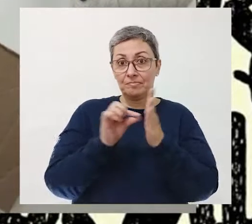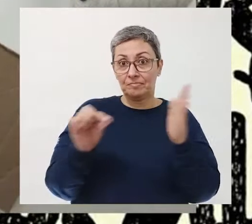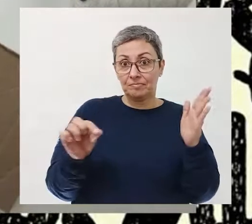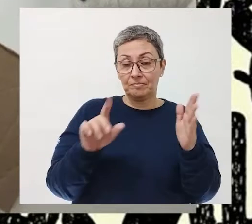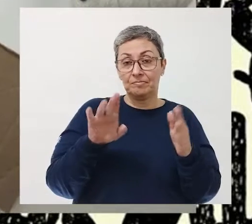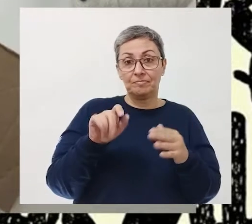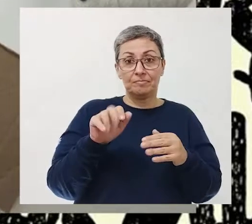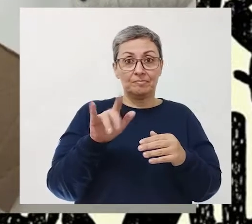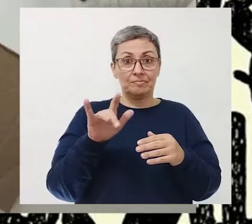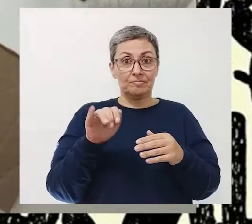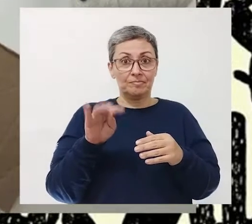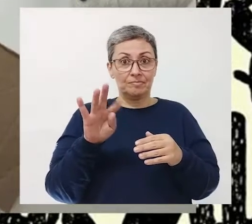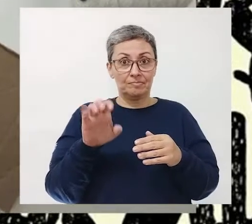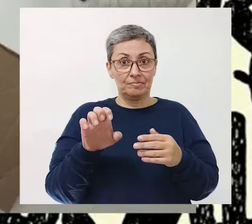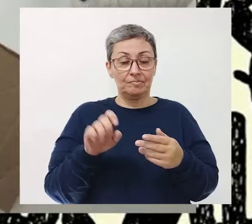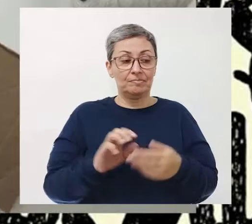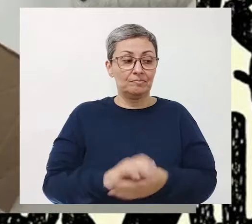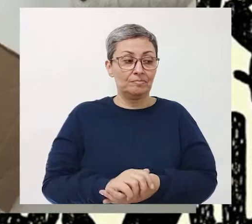barbante,